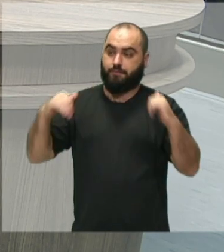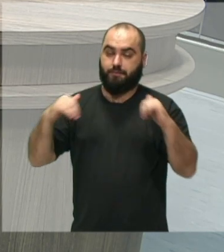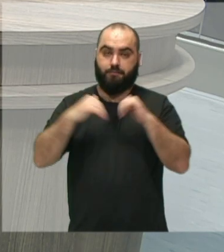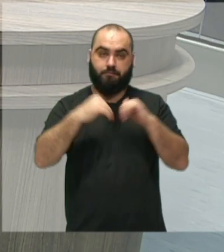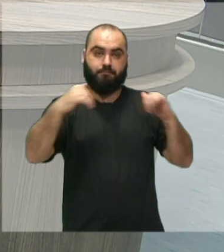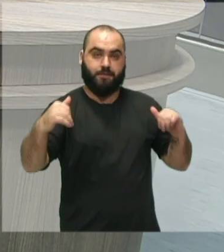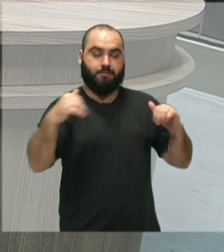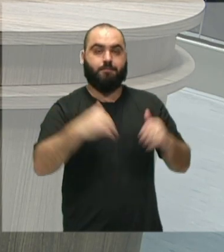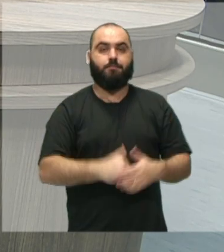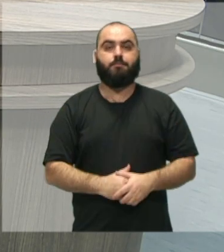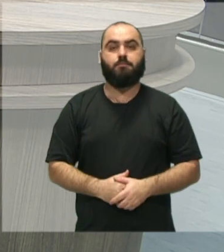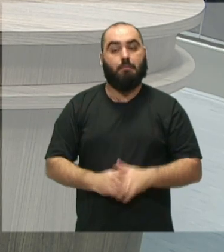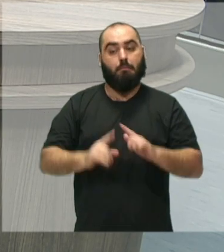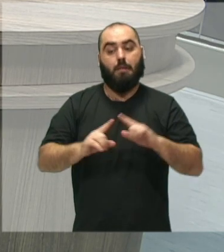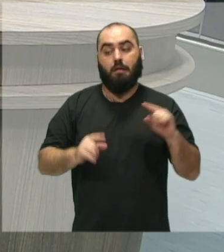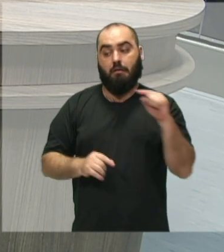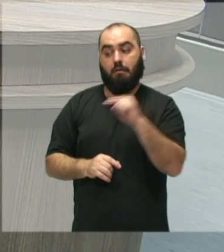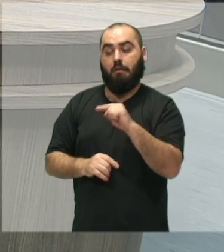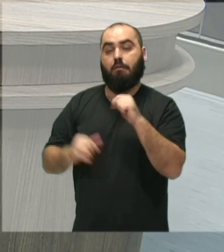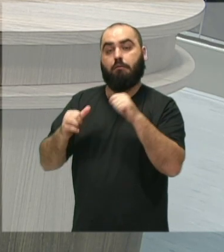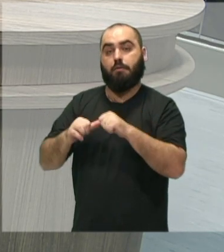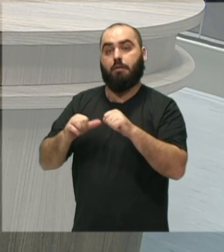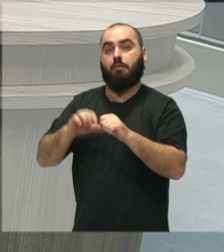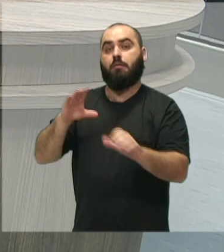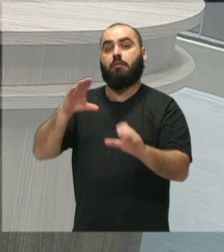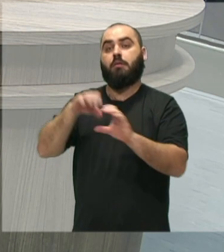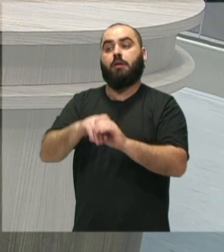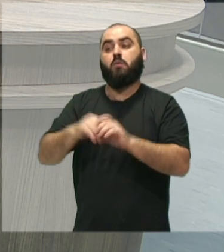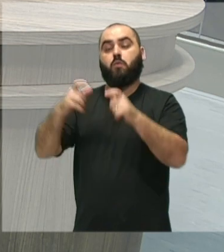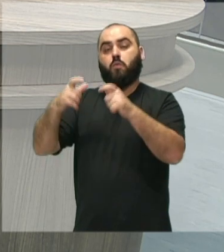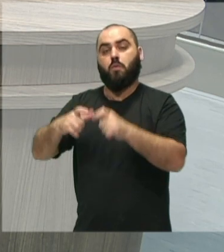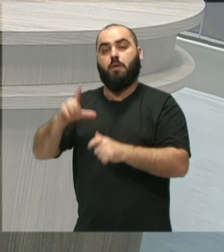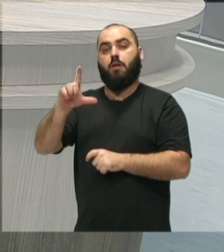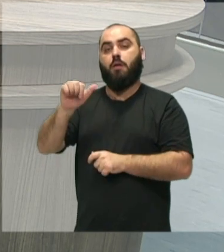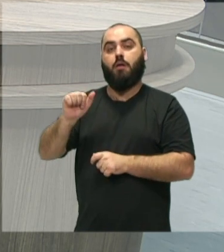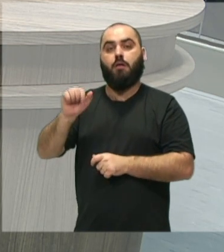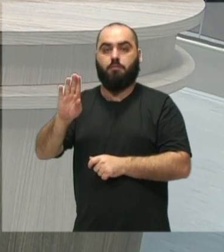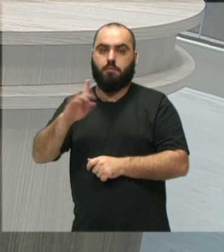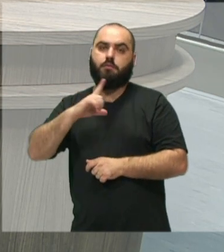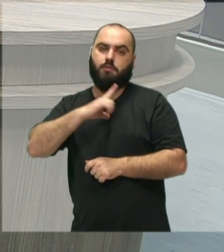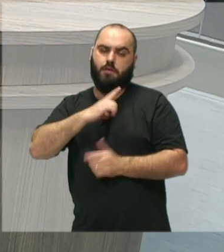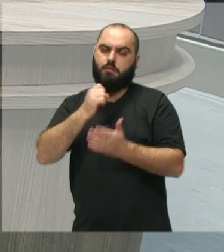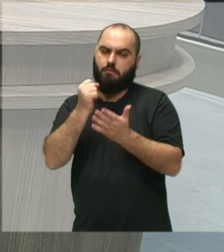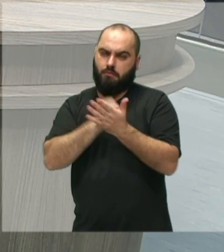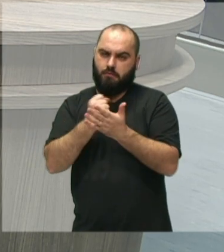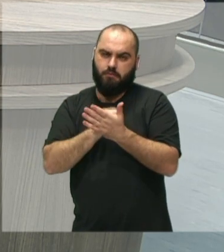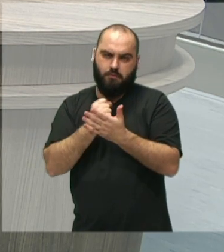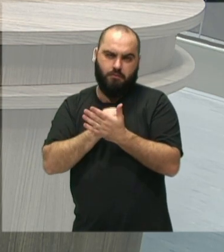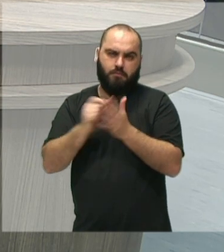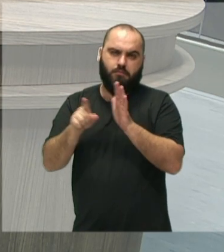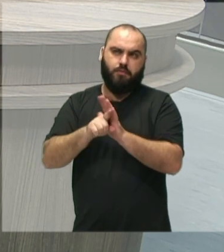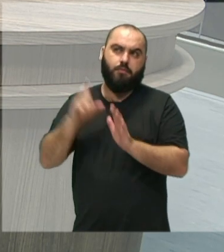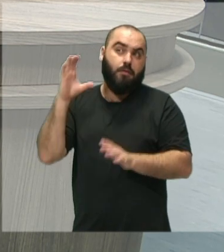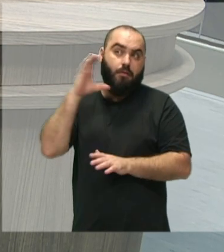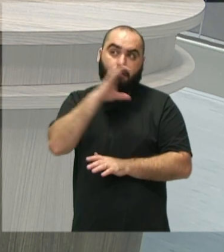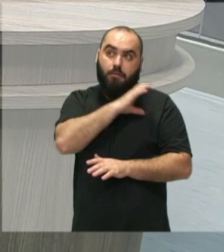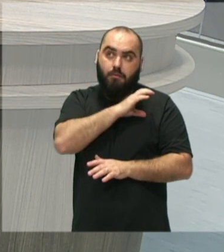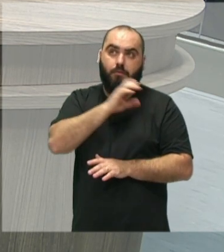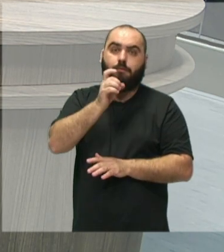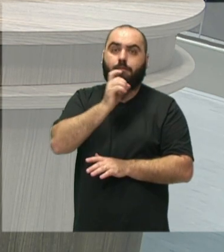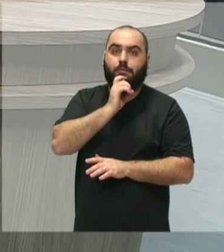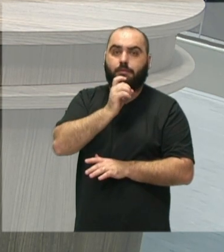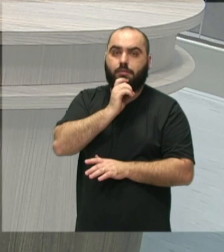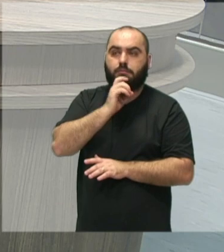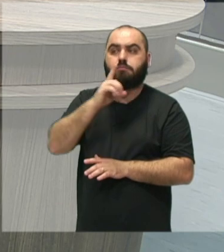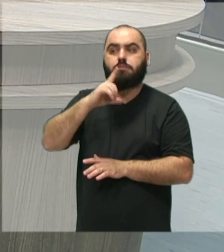caso, né? Mas aí eles ficam dentro desse espaço de laboratório, que aí tem um controle de temperatura e umidade ali. A gente está com o controle